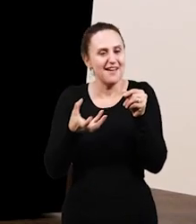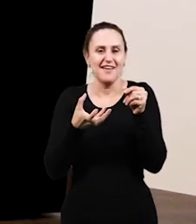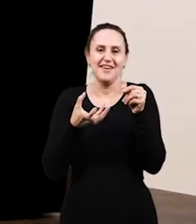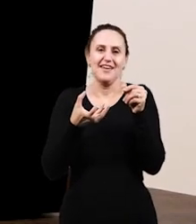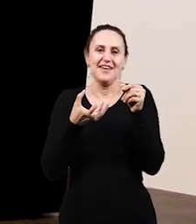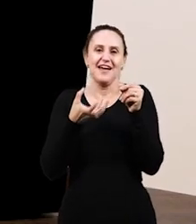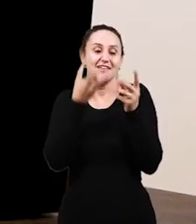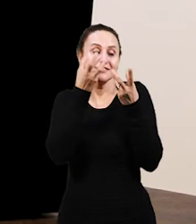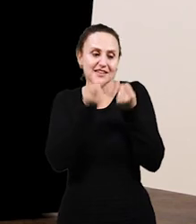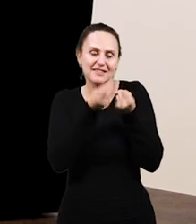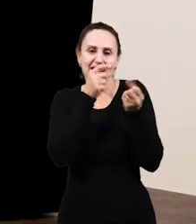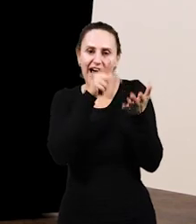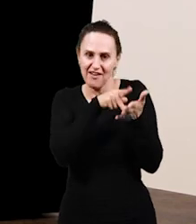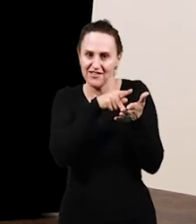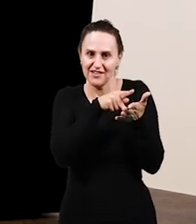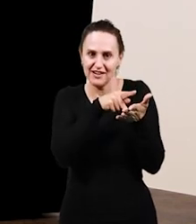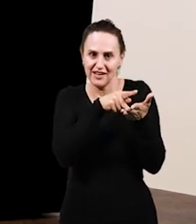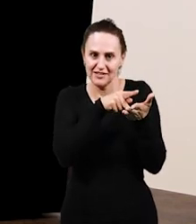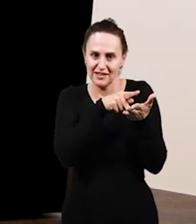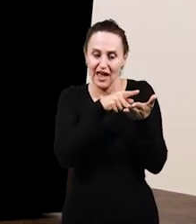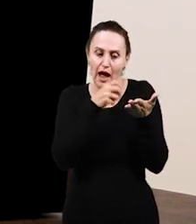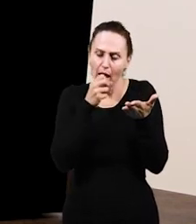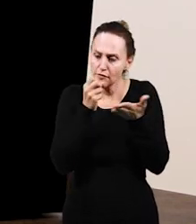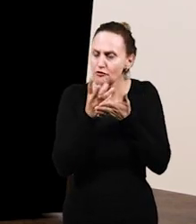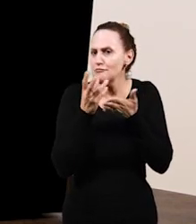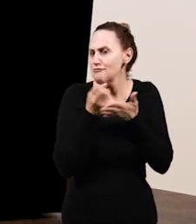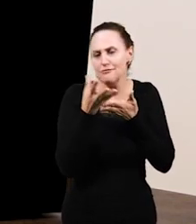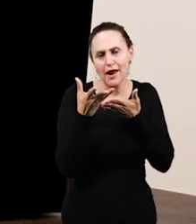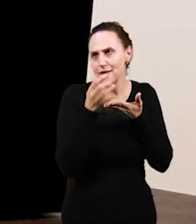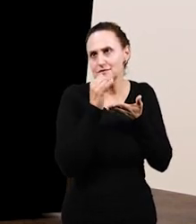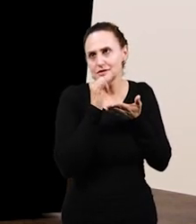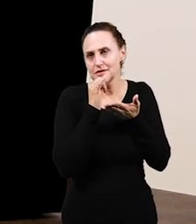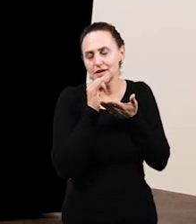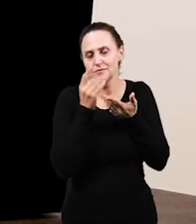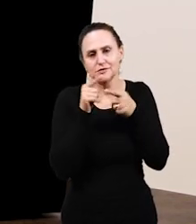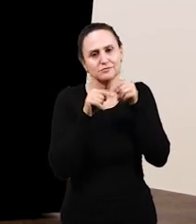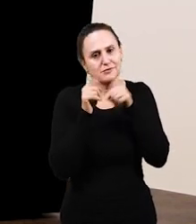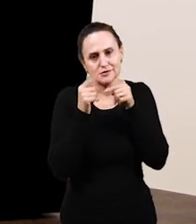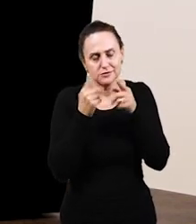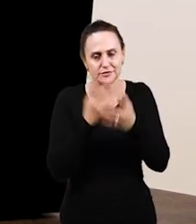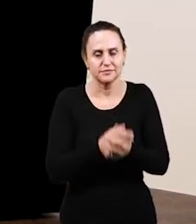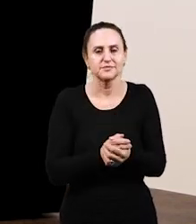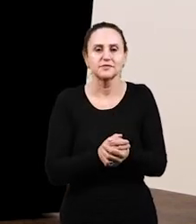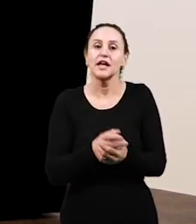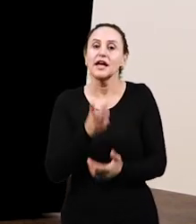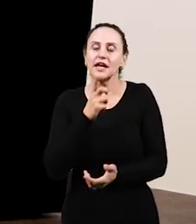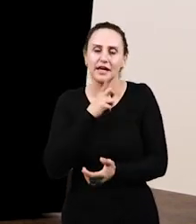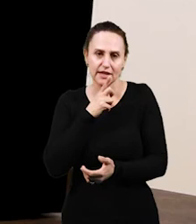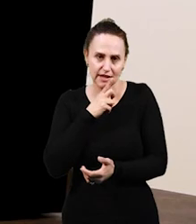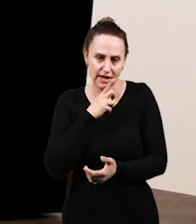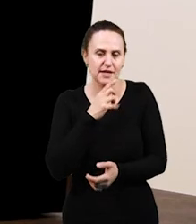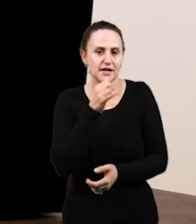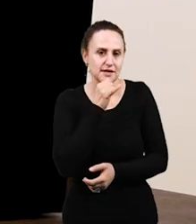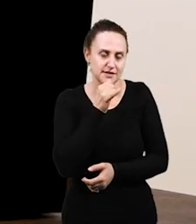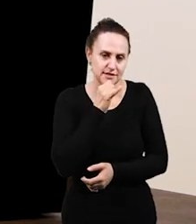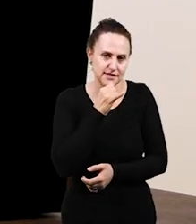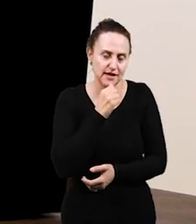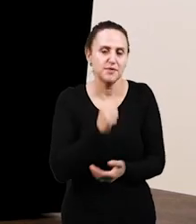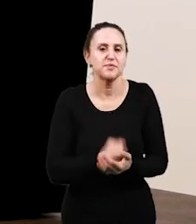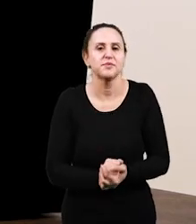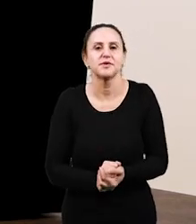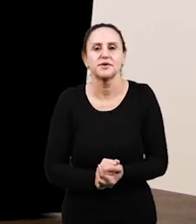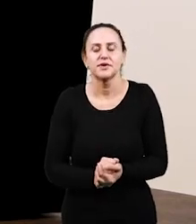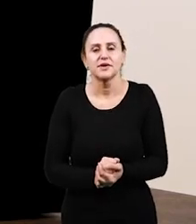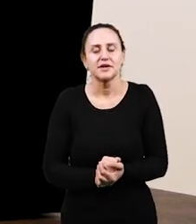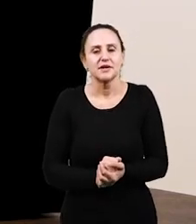sendo dito é bom né levando a comprar aquele aquele produto no ebook vocês tem exemplos e depois quando eu